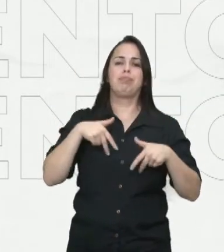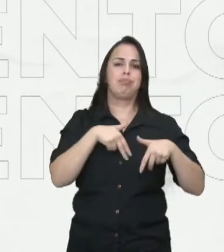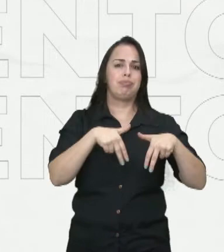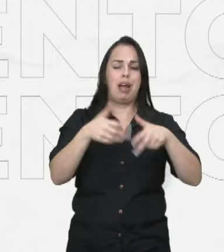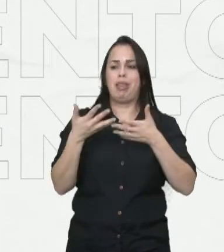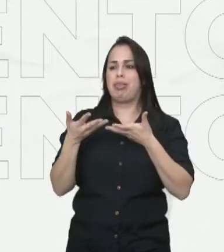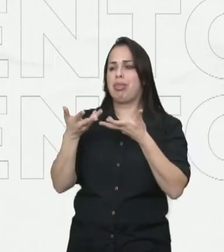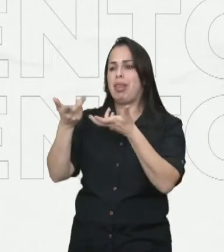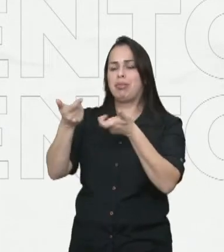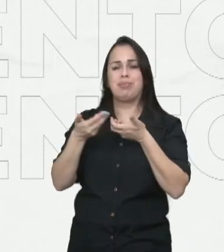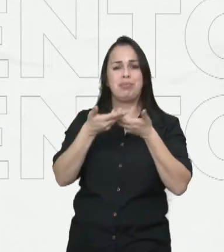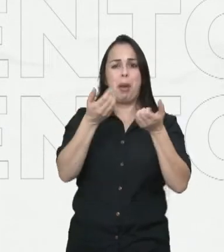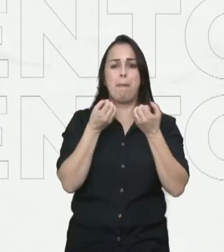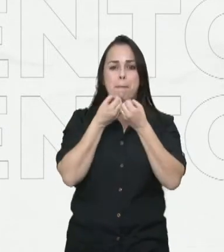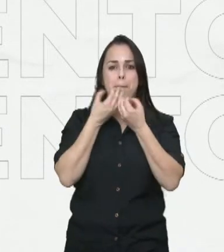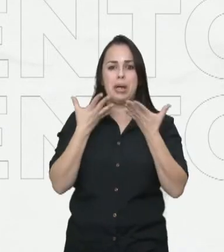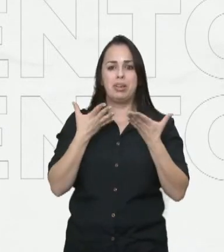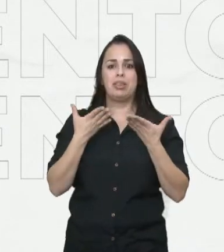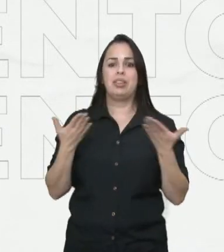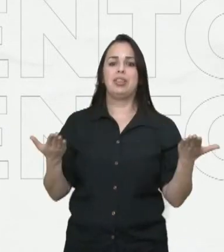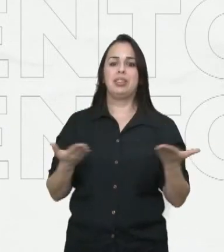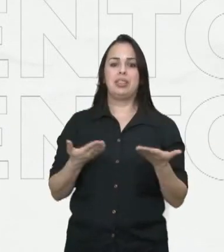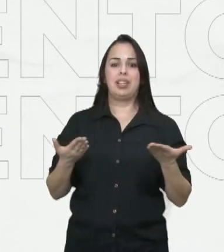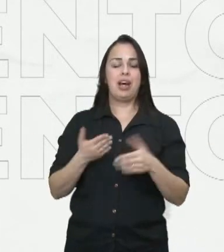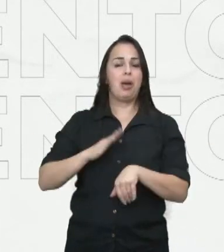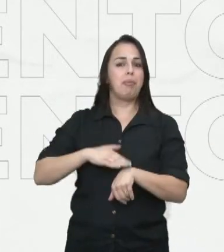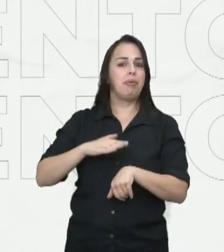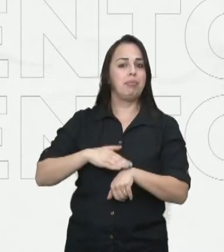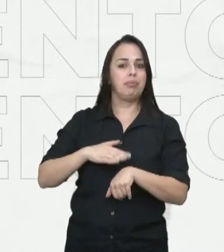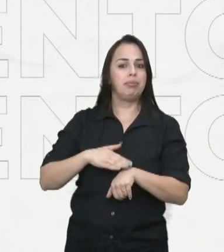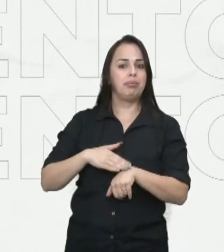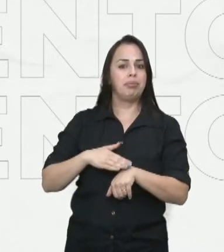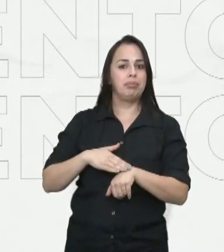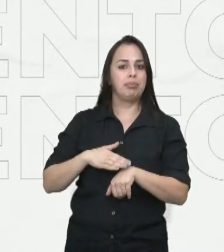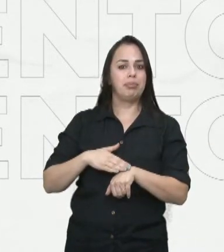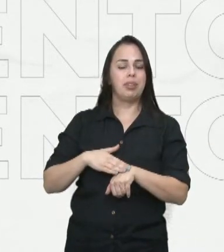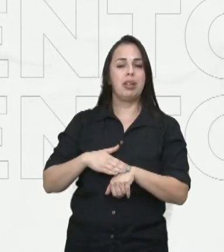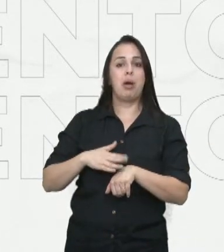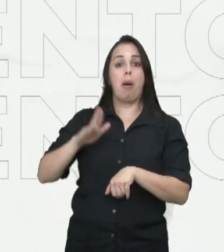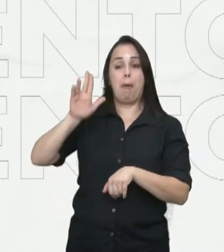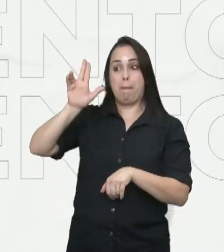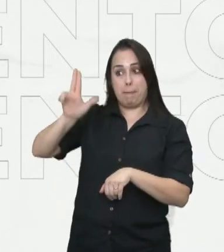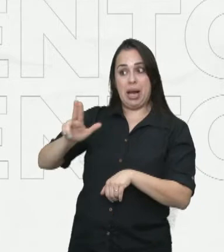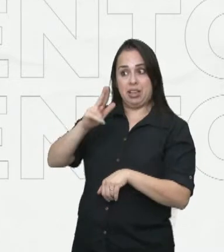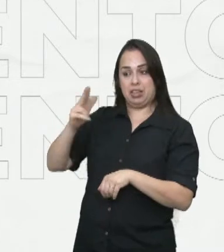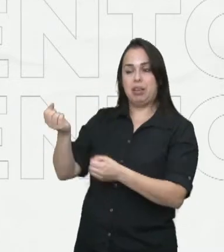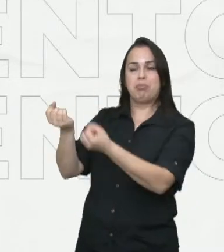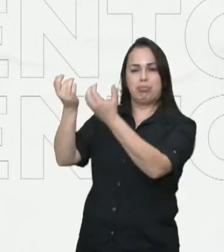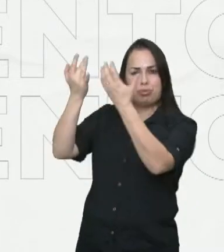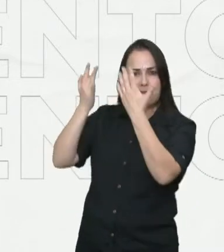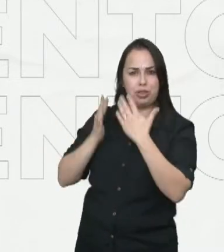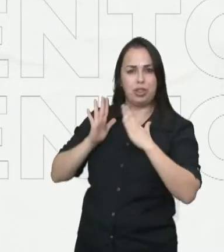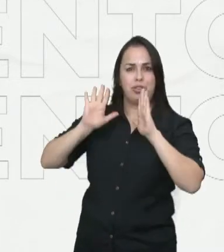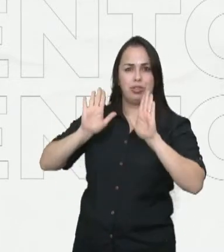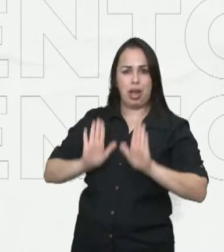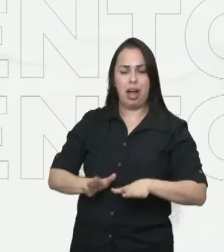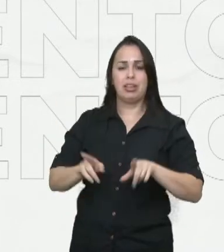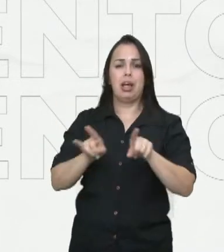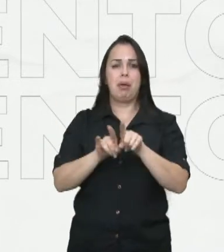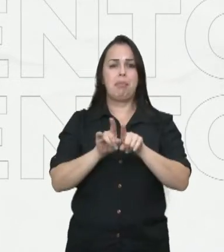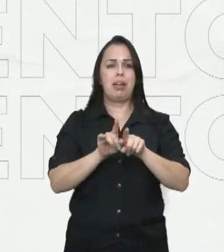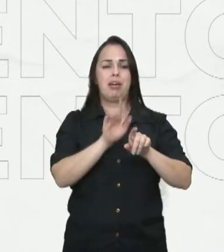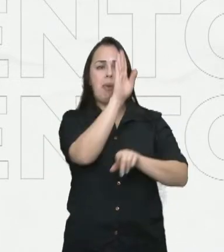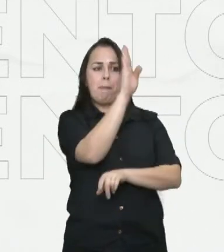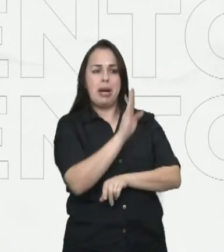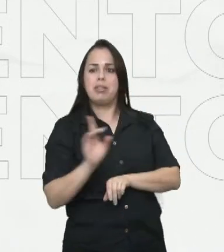bem recebidas. E agora estamos passando aqui. O padre abençoou todos nós, abençoou o Brasil,